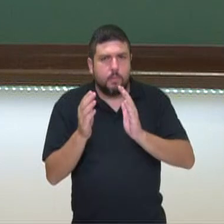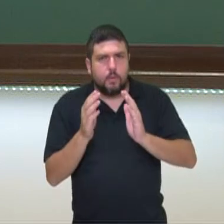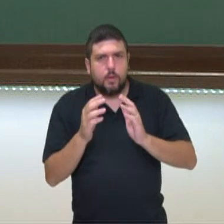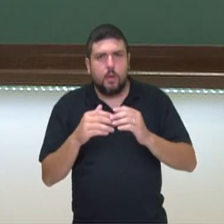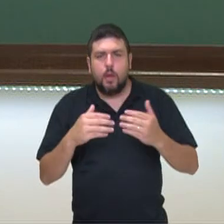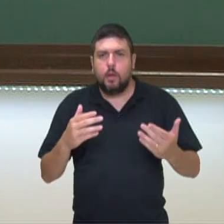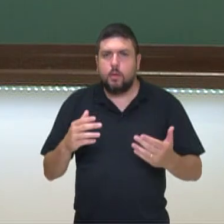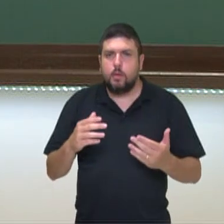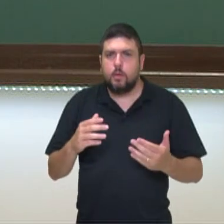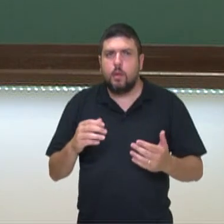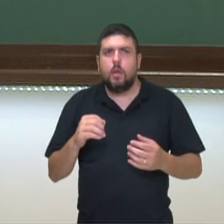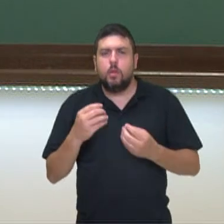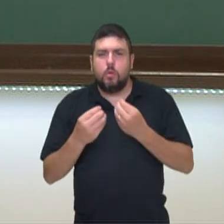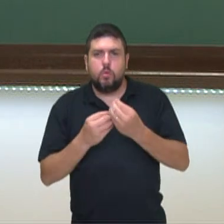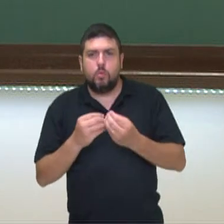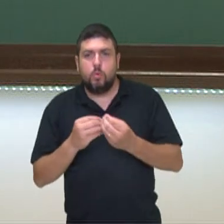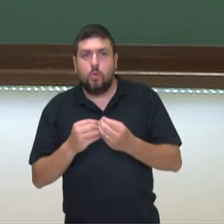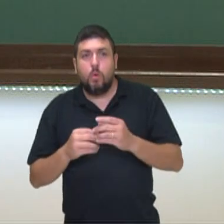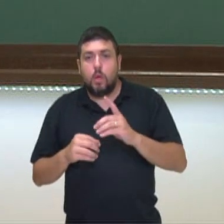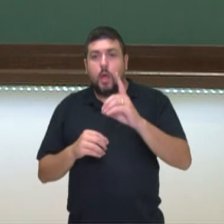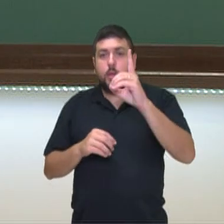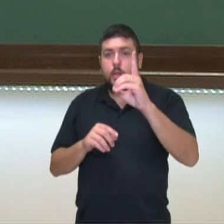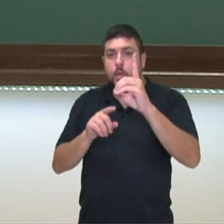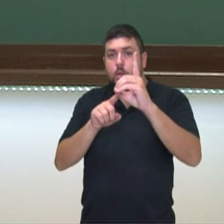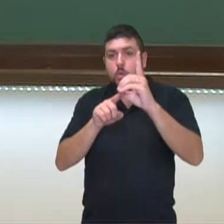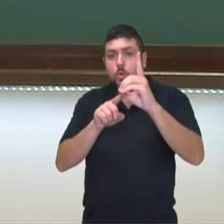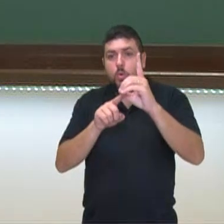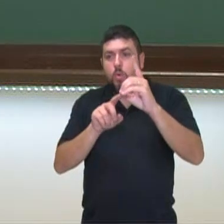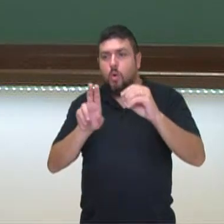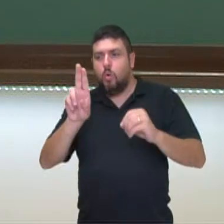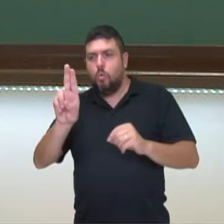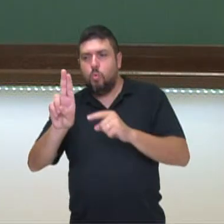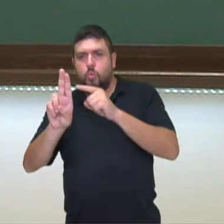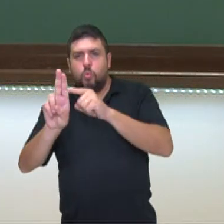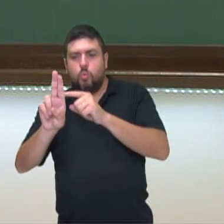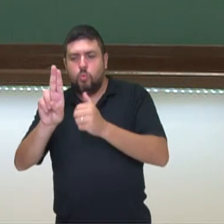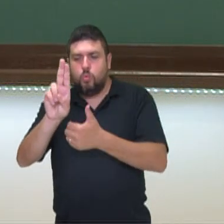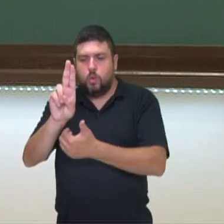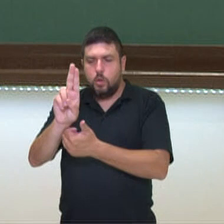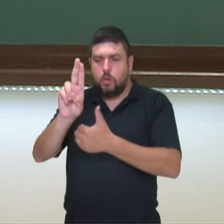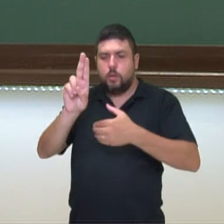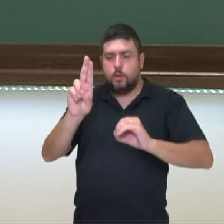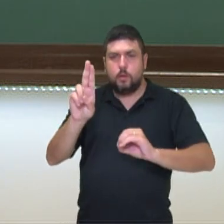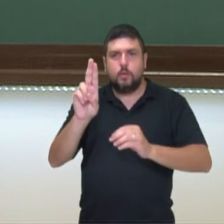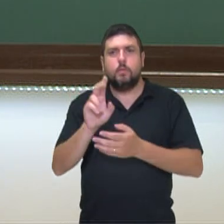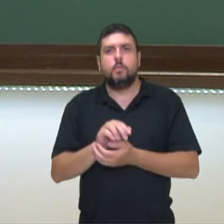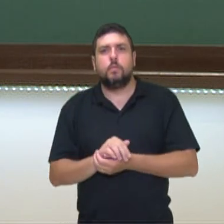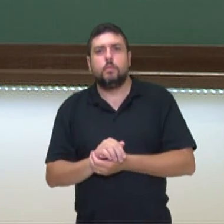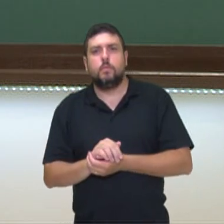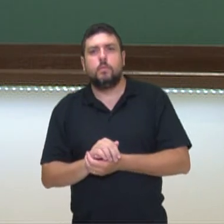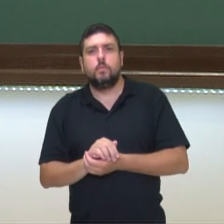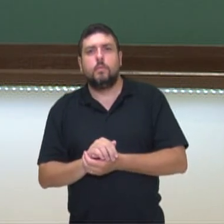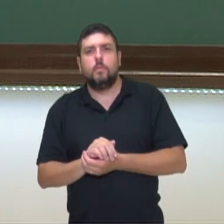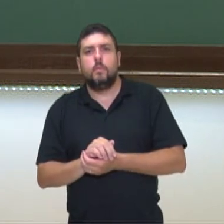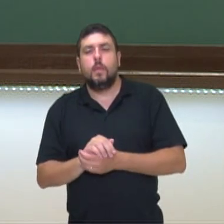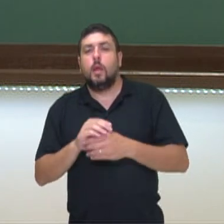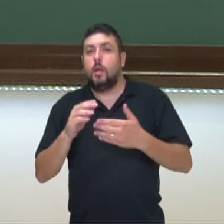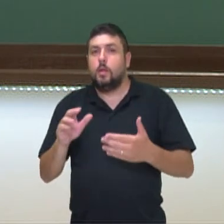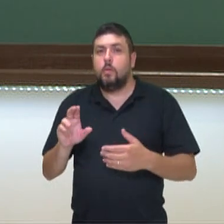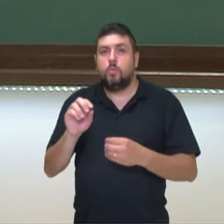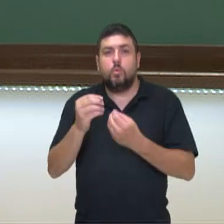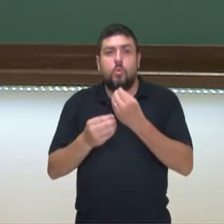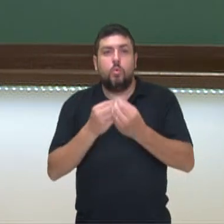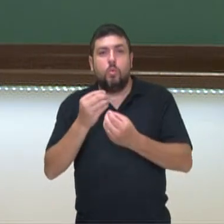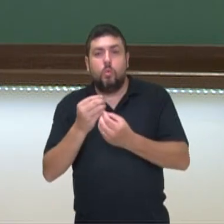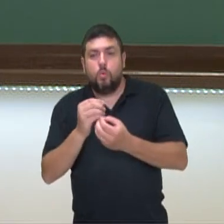valem 10 unidades, porque a gente está no nosso sistema de numeração decimal. Então, se uma dezena vale 10 unidades, então eu posso pegar